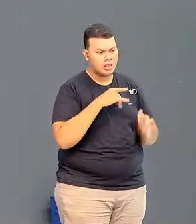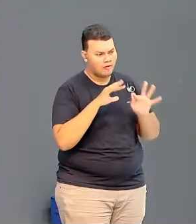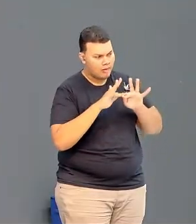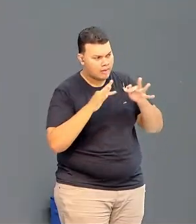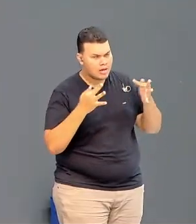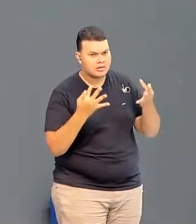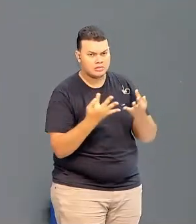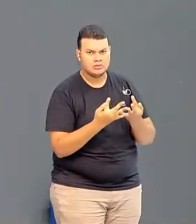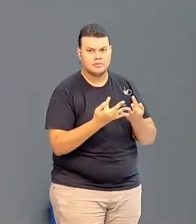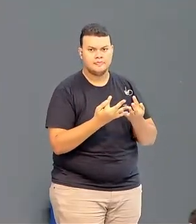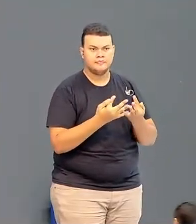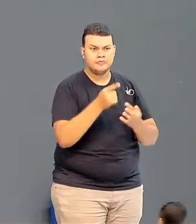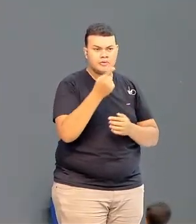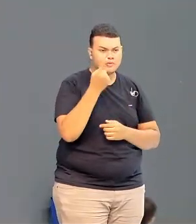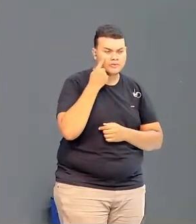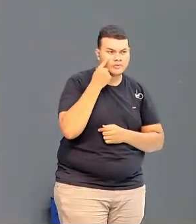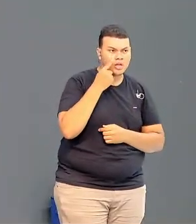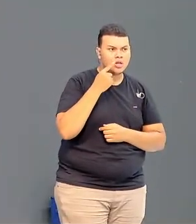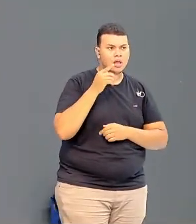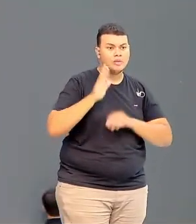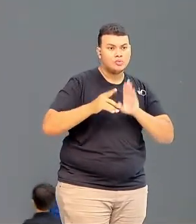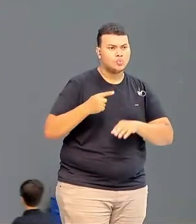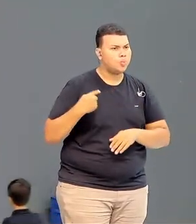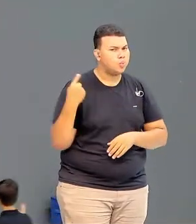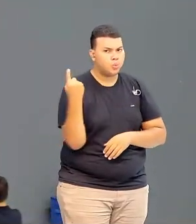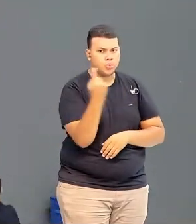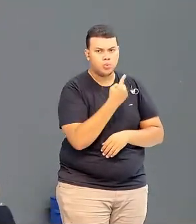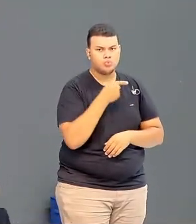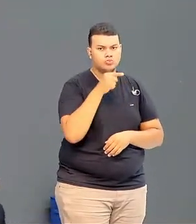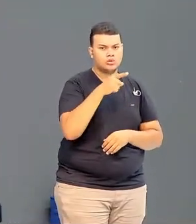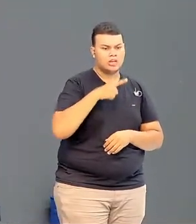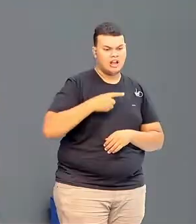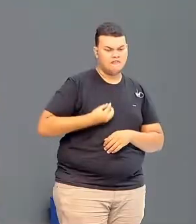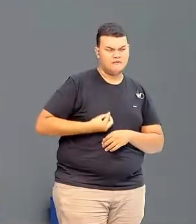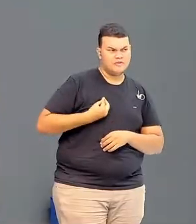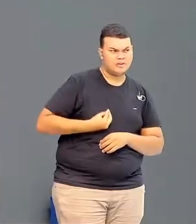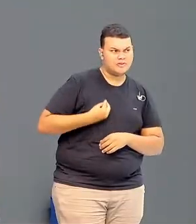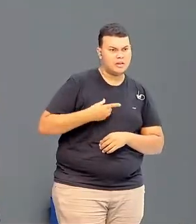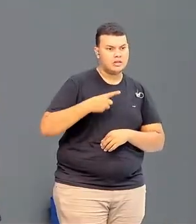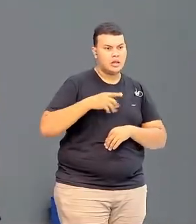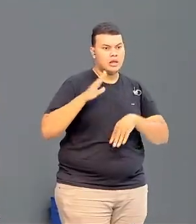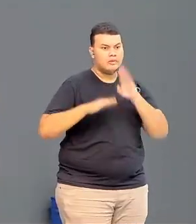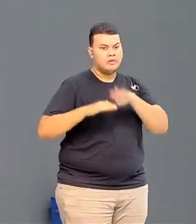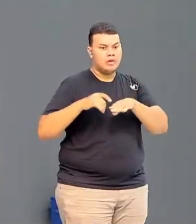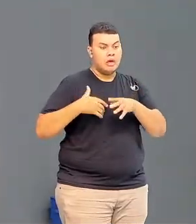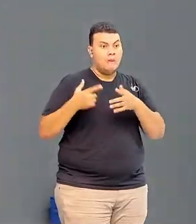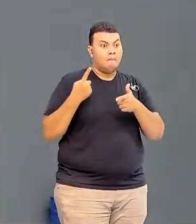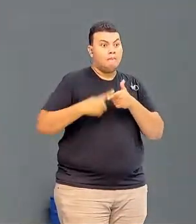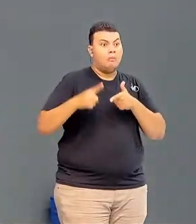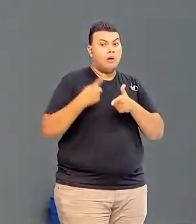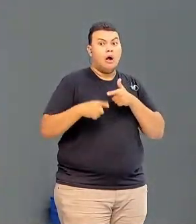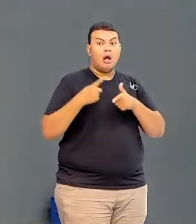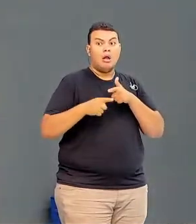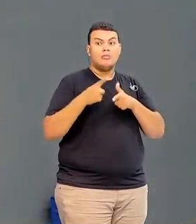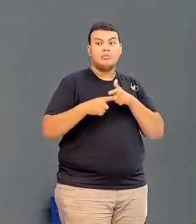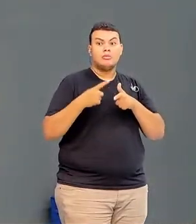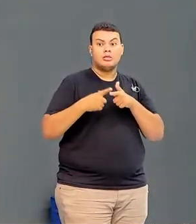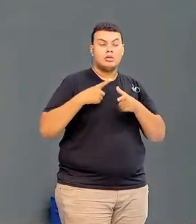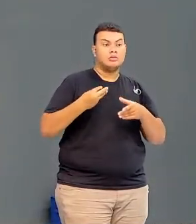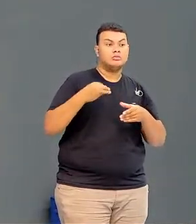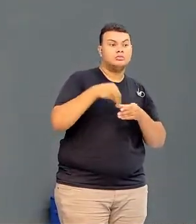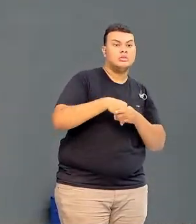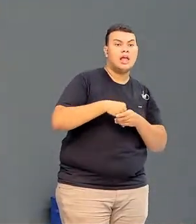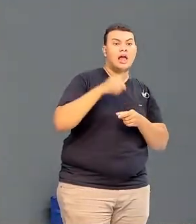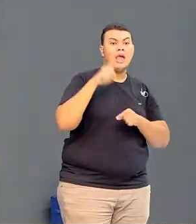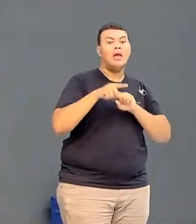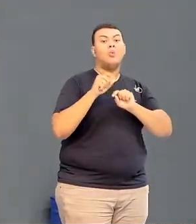família. Observe todas as vezes que você vive uma crise na sua família, se não tem relação com